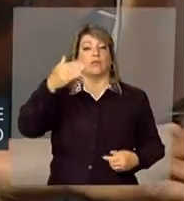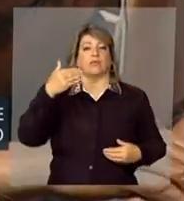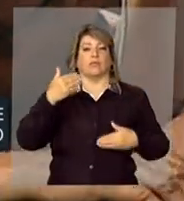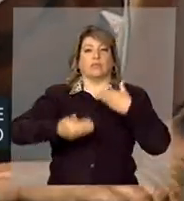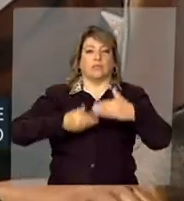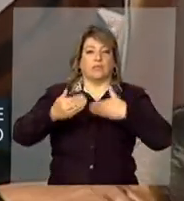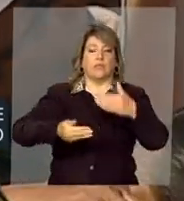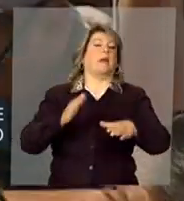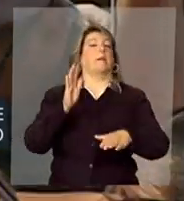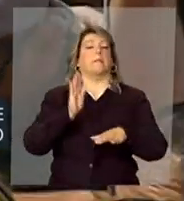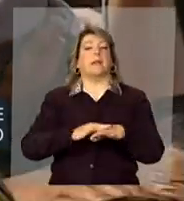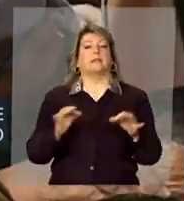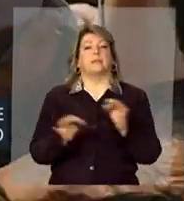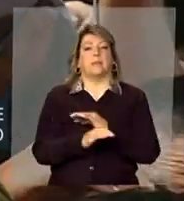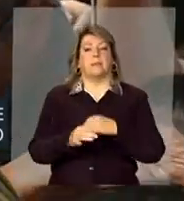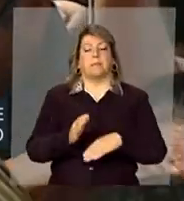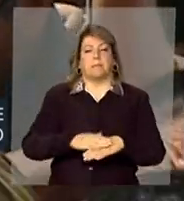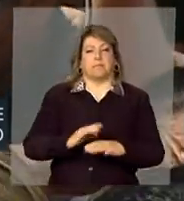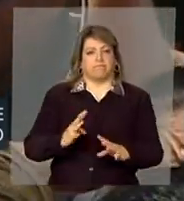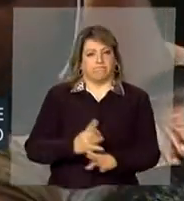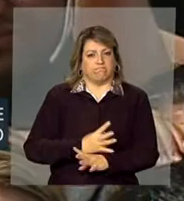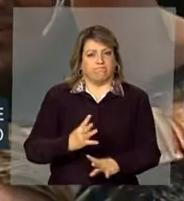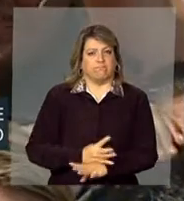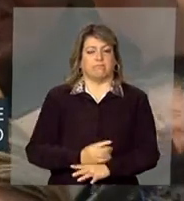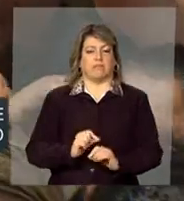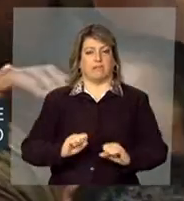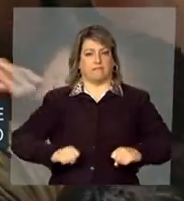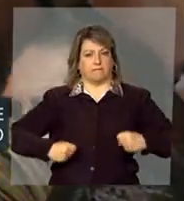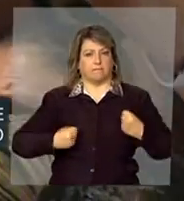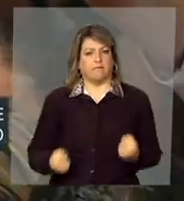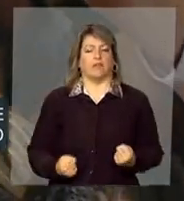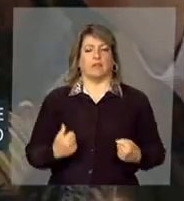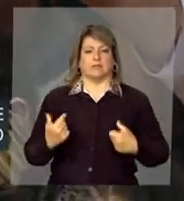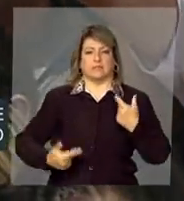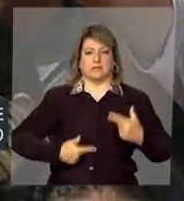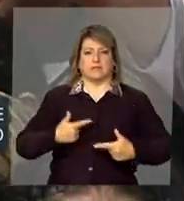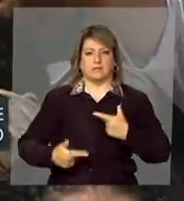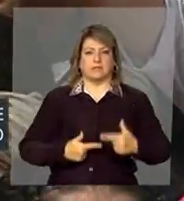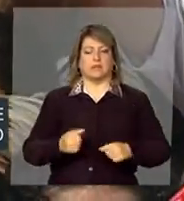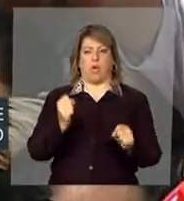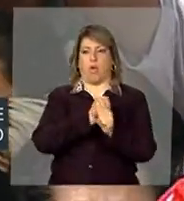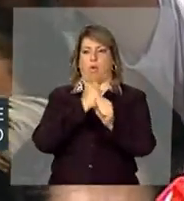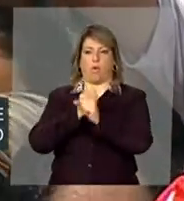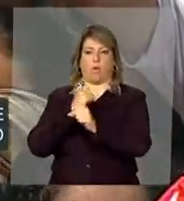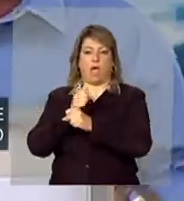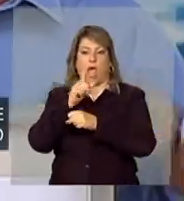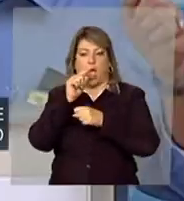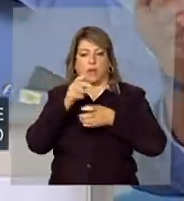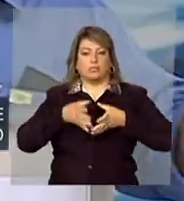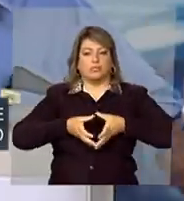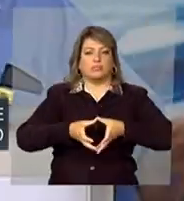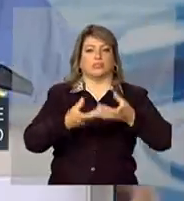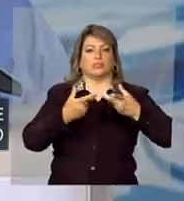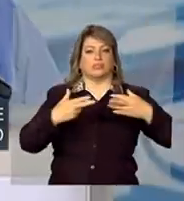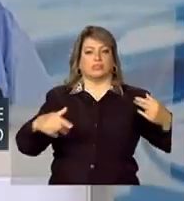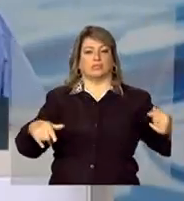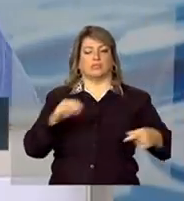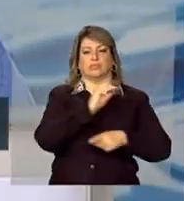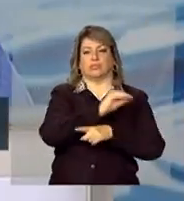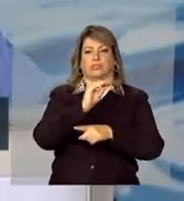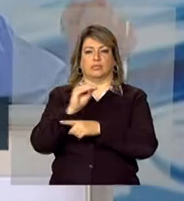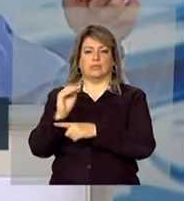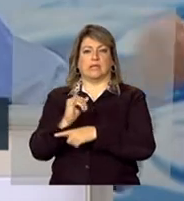mais resistentes e temos que investir fortemente em infraestrutura hídrica, em